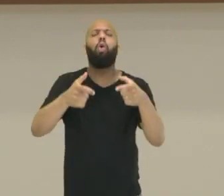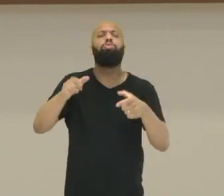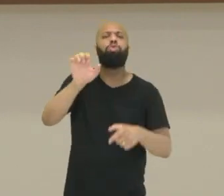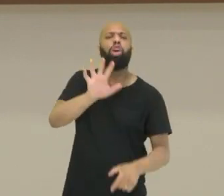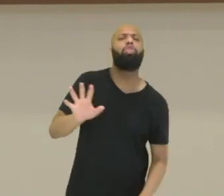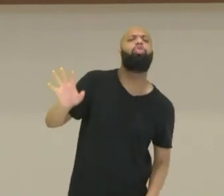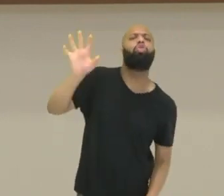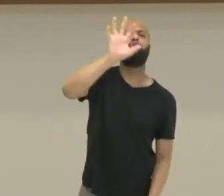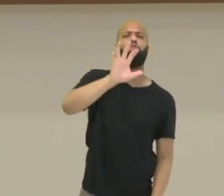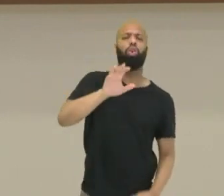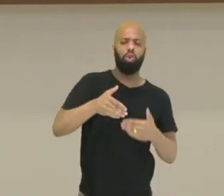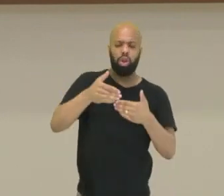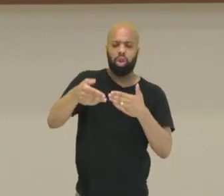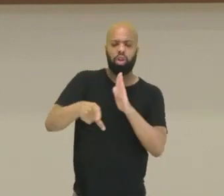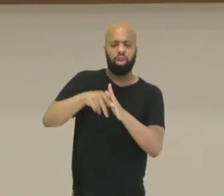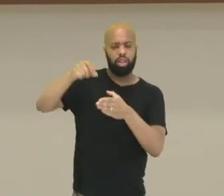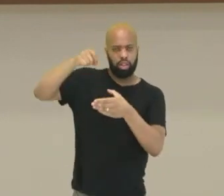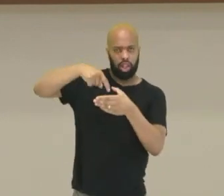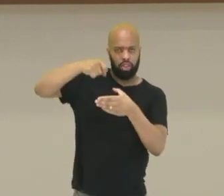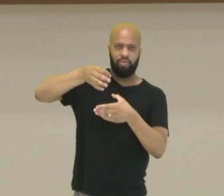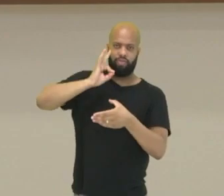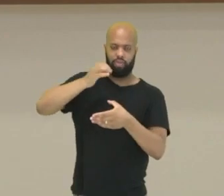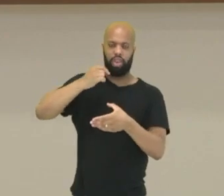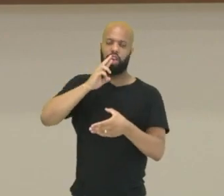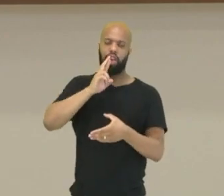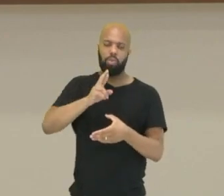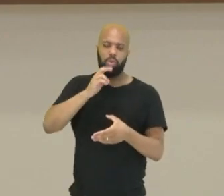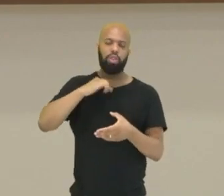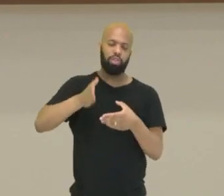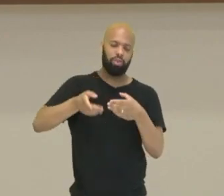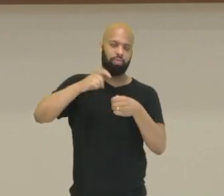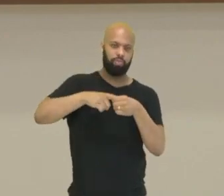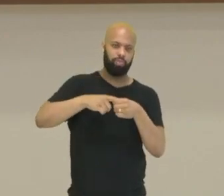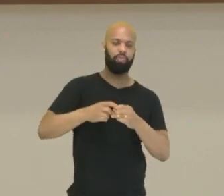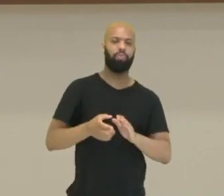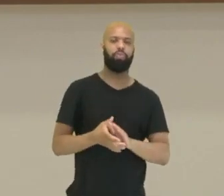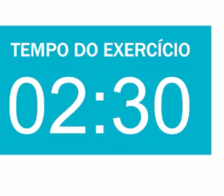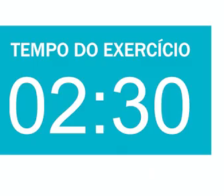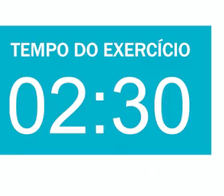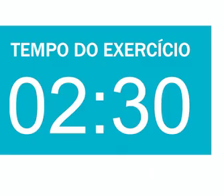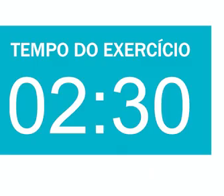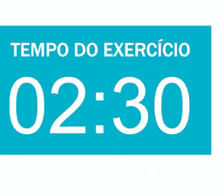Sudeste a partir da cafeicultura? Respondam e a gente já volta com a correção.